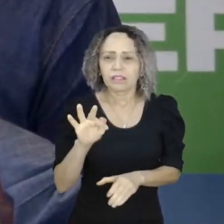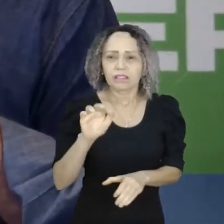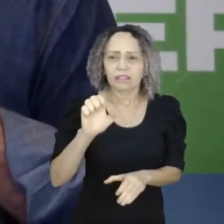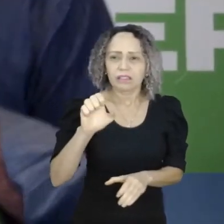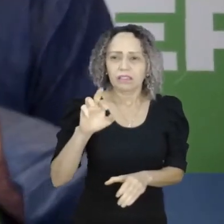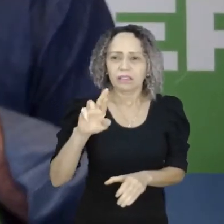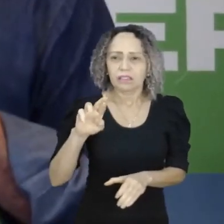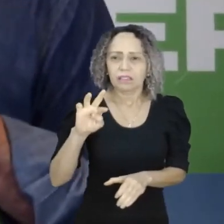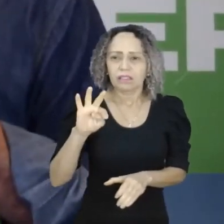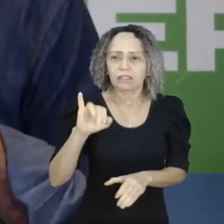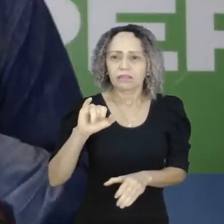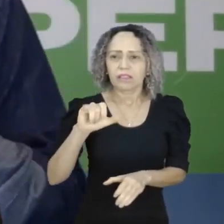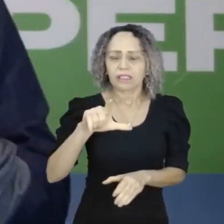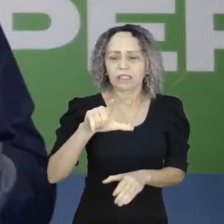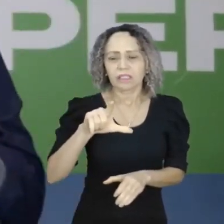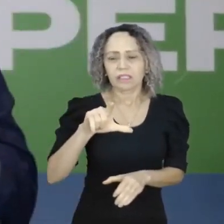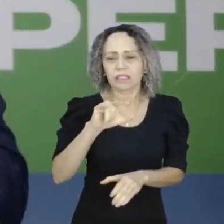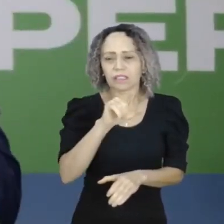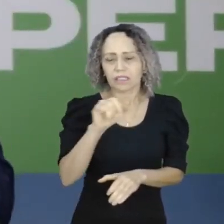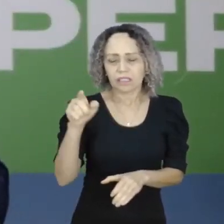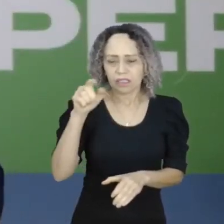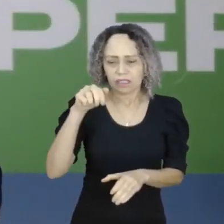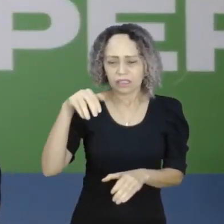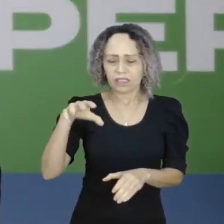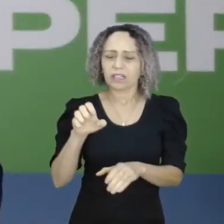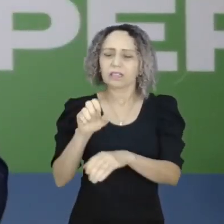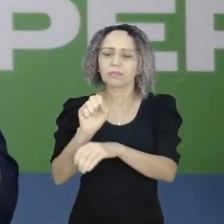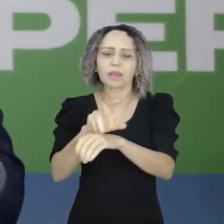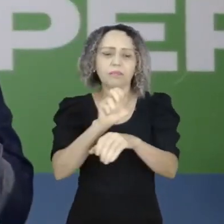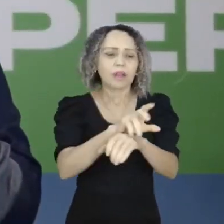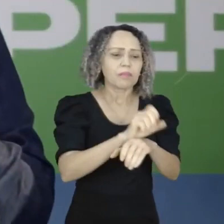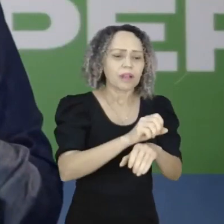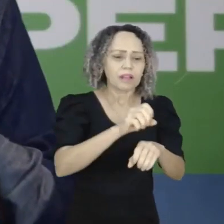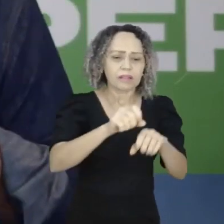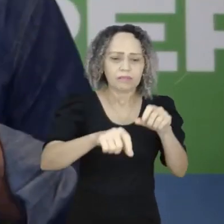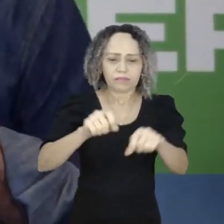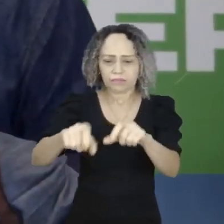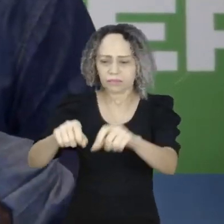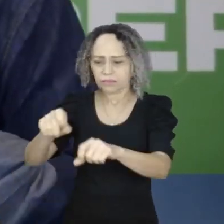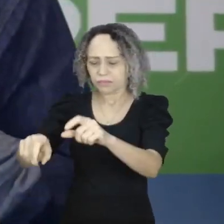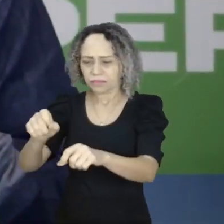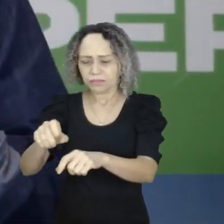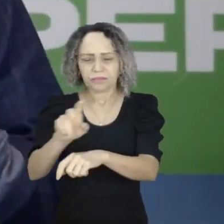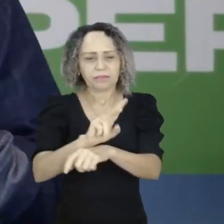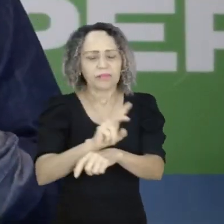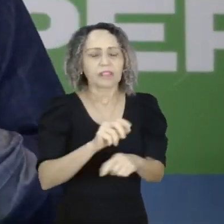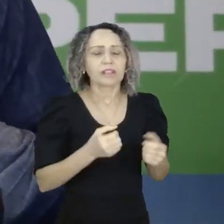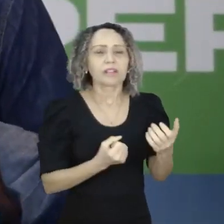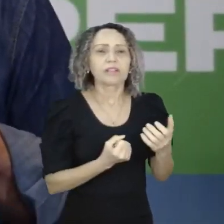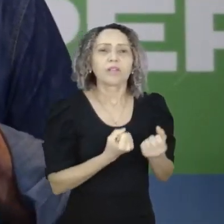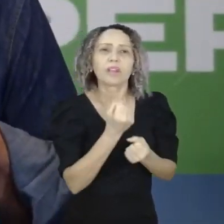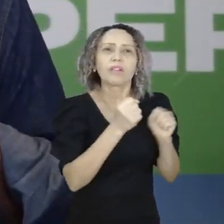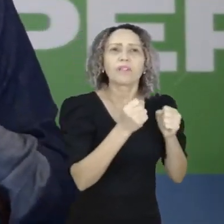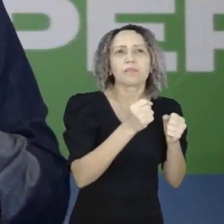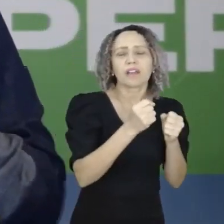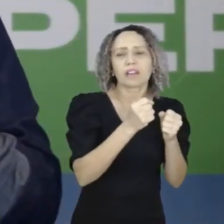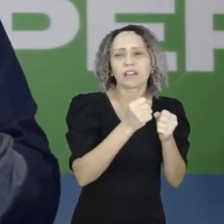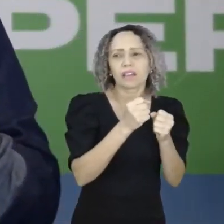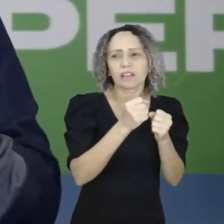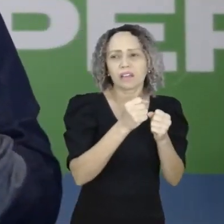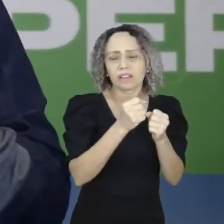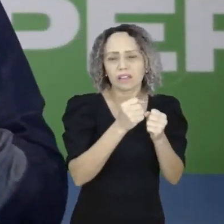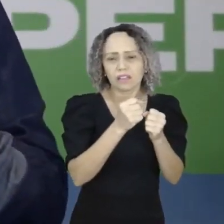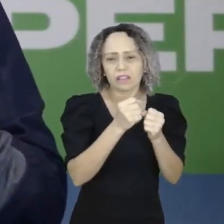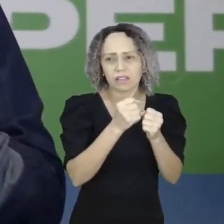amônia em Uberaba, nós começamos a fazer uma fábrica de ureia em Três Lagoas, no Mato Grosso do Sul. Tudo isso foi